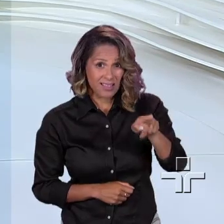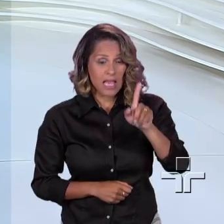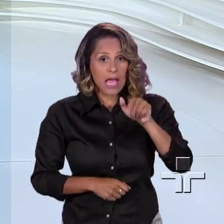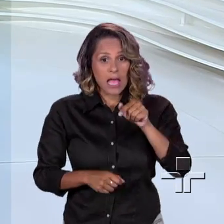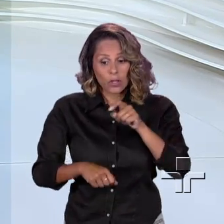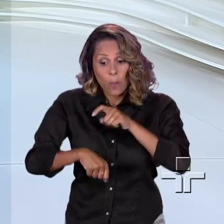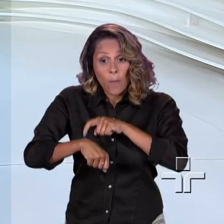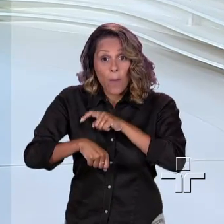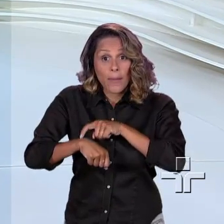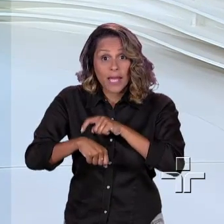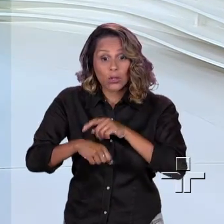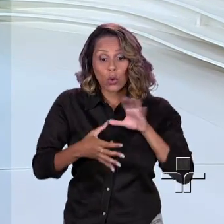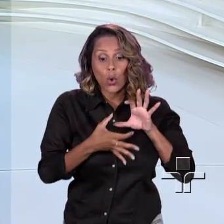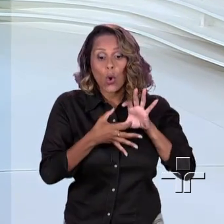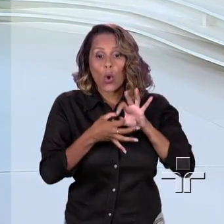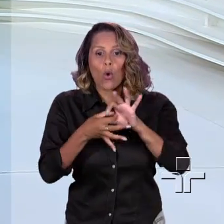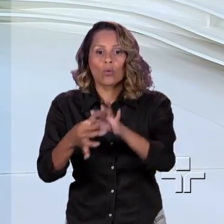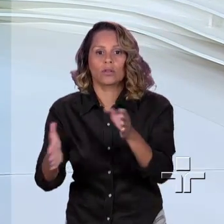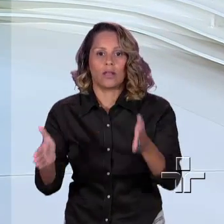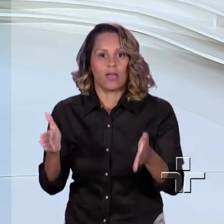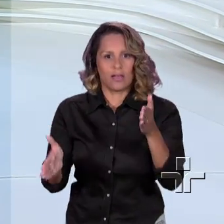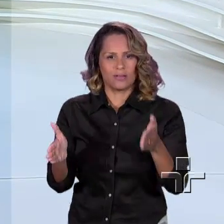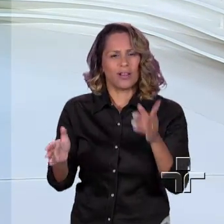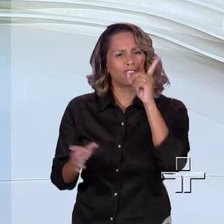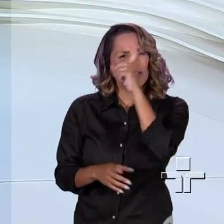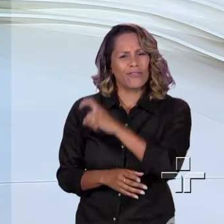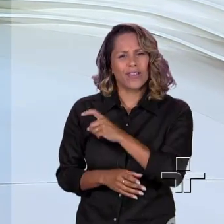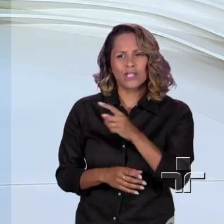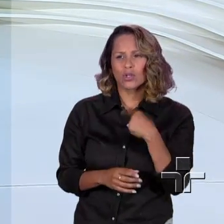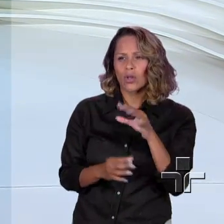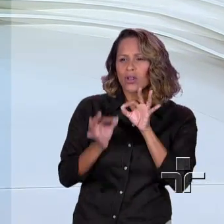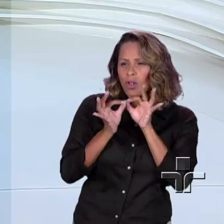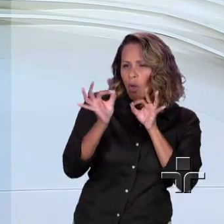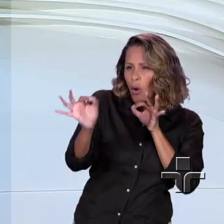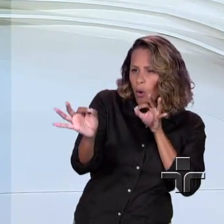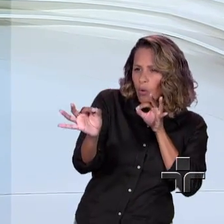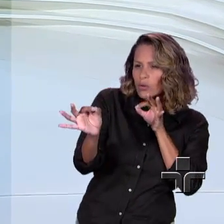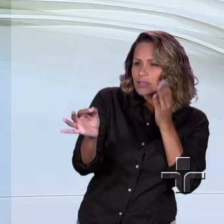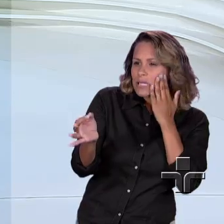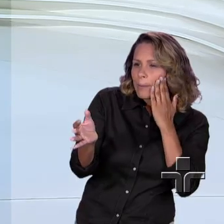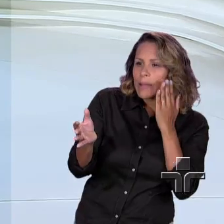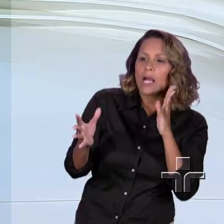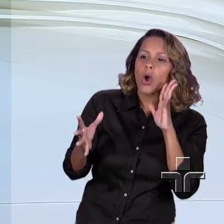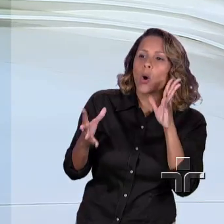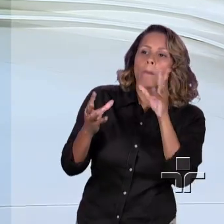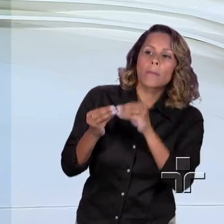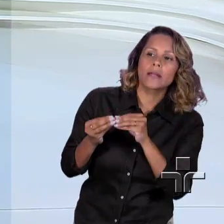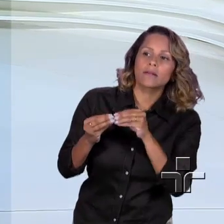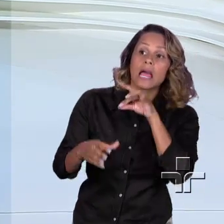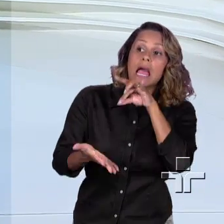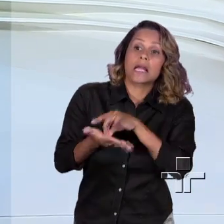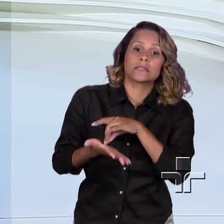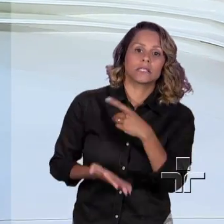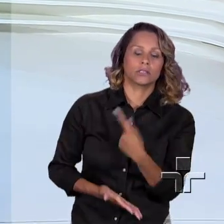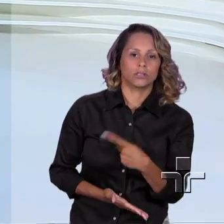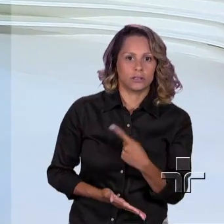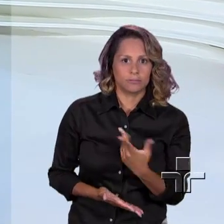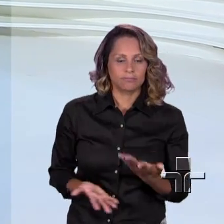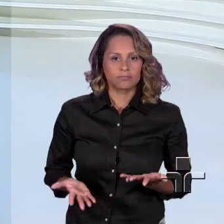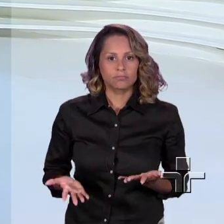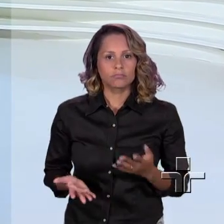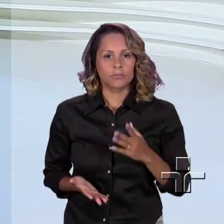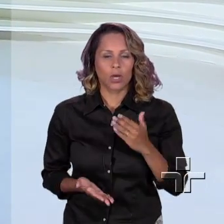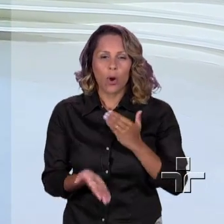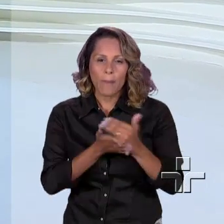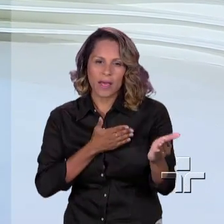é difícil de longe entender essa realidade. Quando você é um estudante em 67 ou 68 e você acha que a única